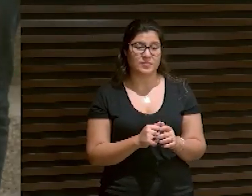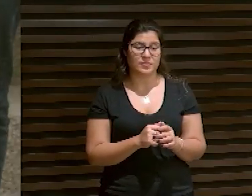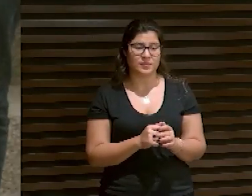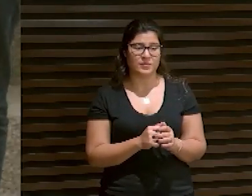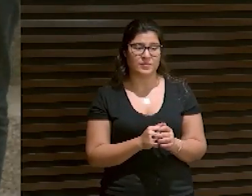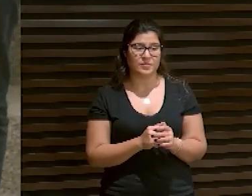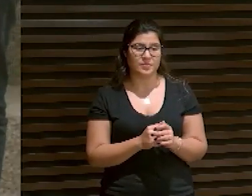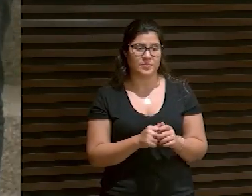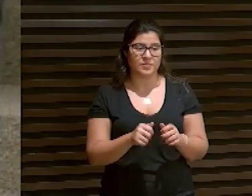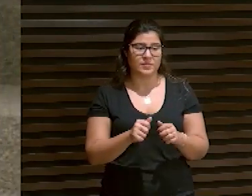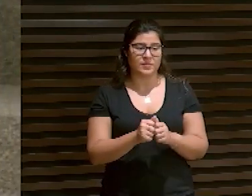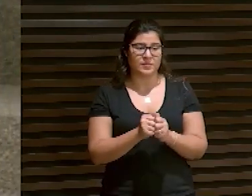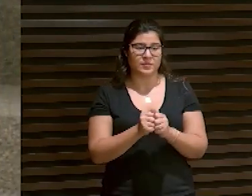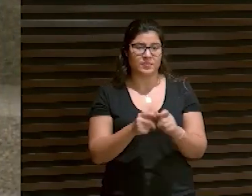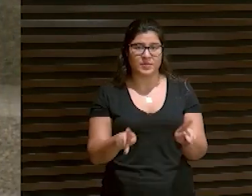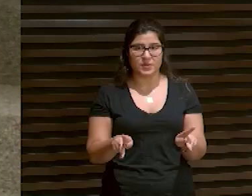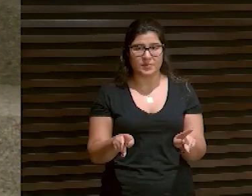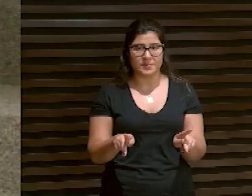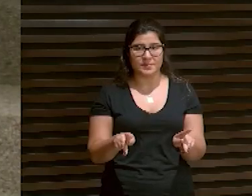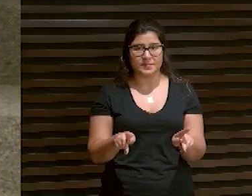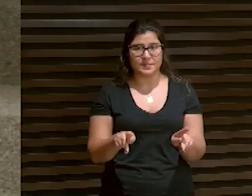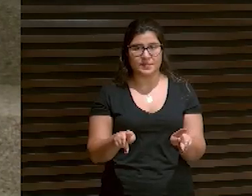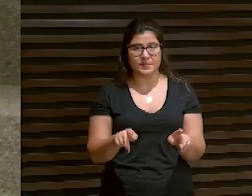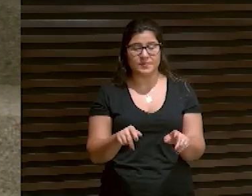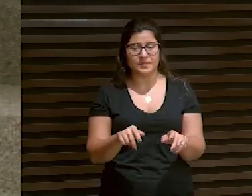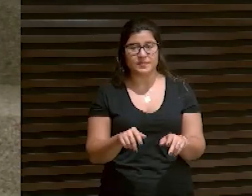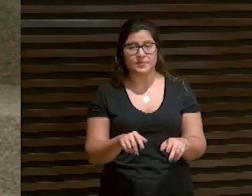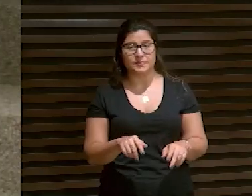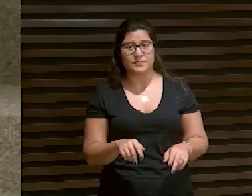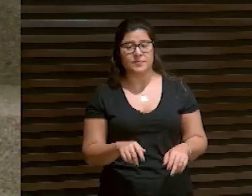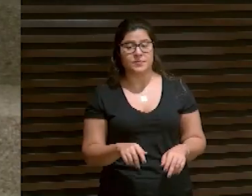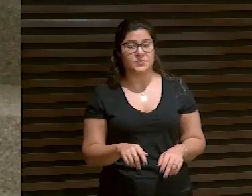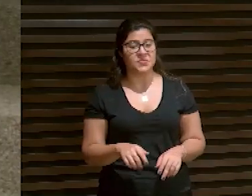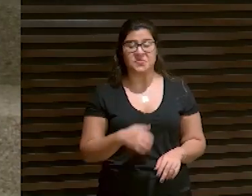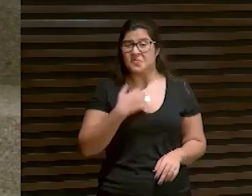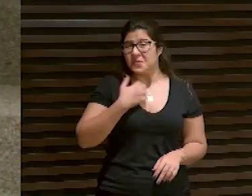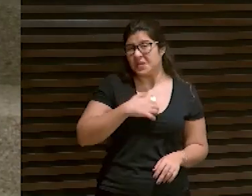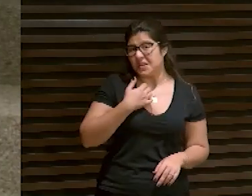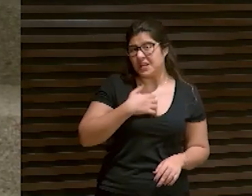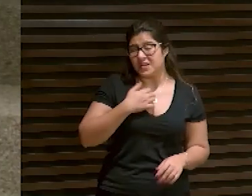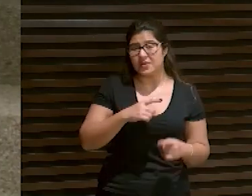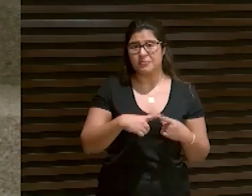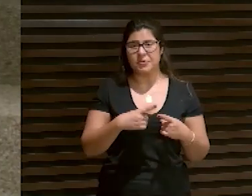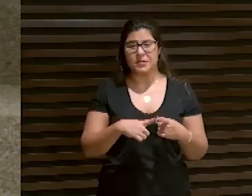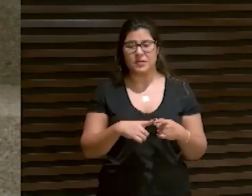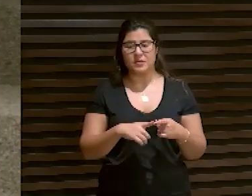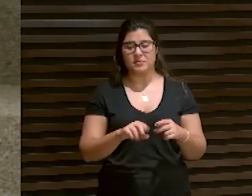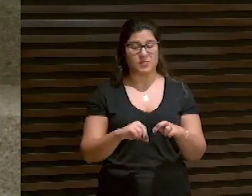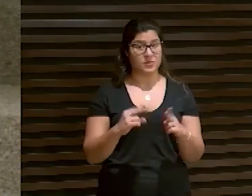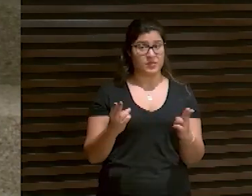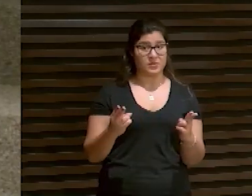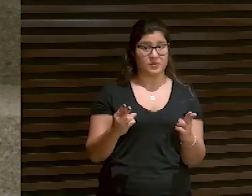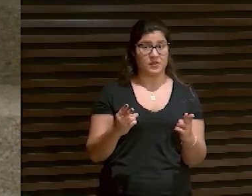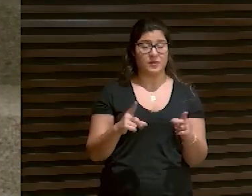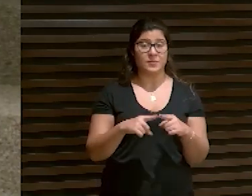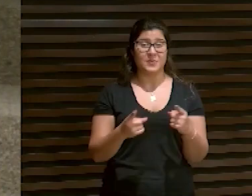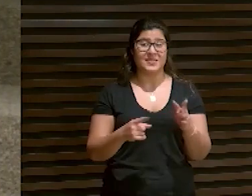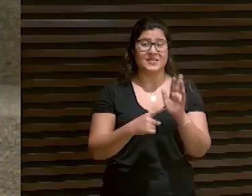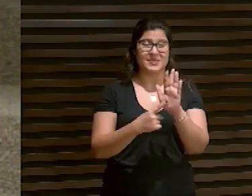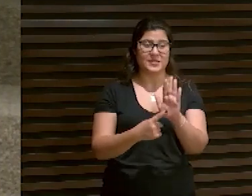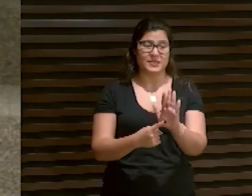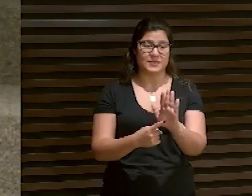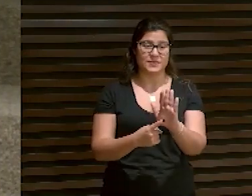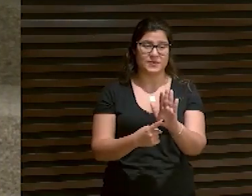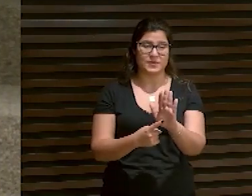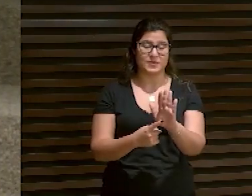prejudicada. Pessoas que não amam, elas não se iram porque elas são indiferentes. A ira é uma manifestação daquele que